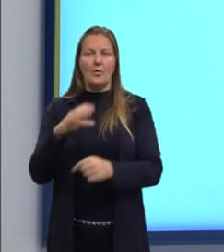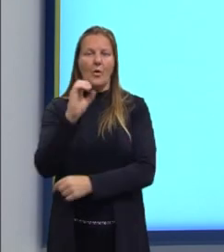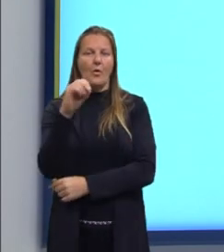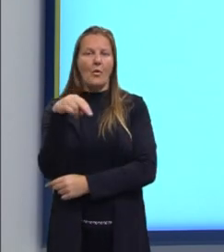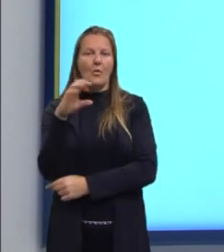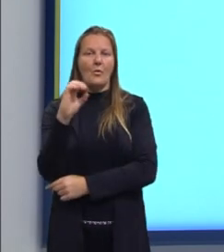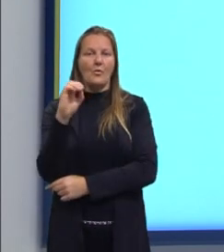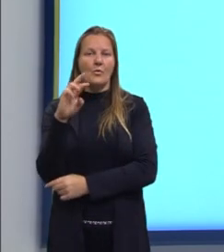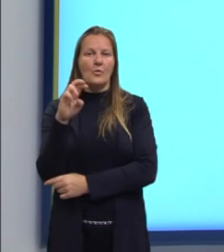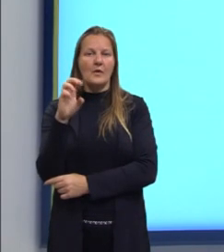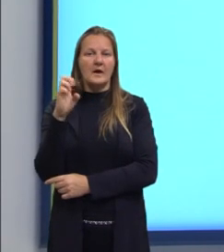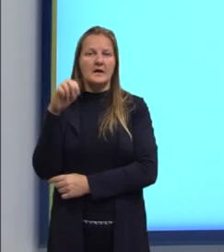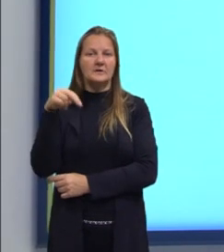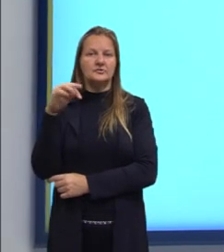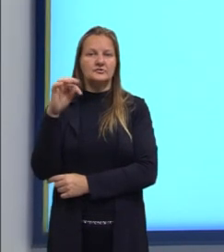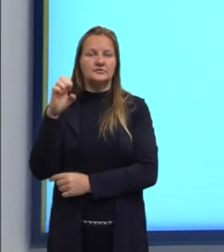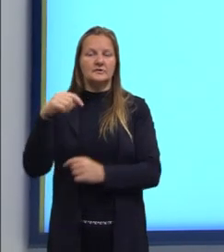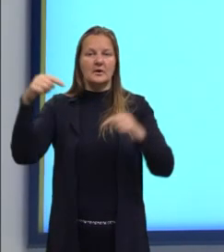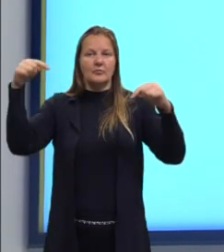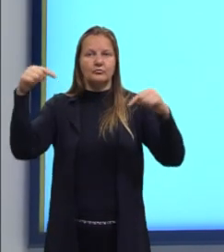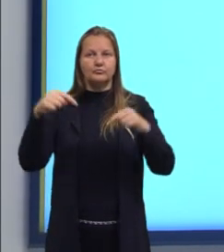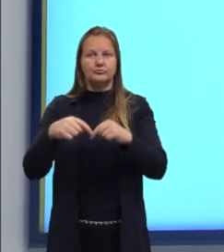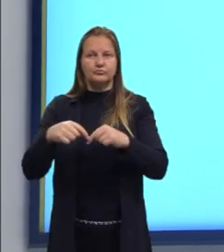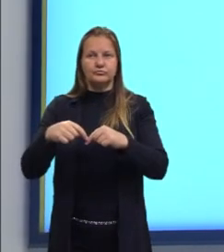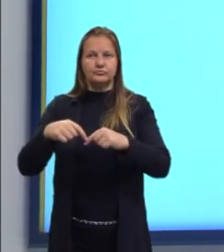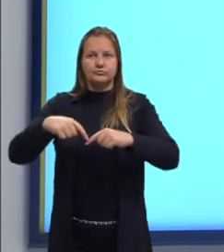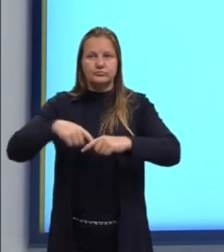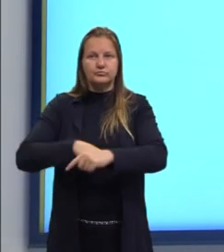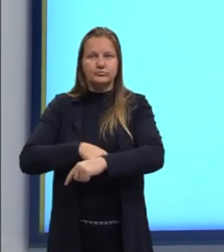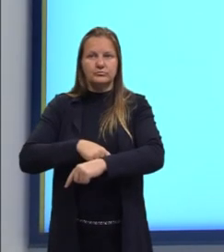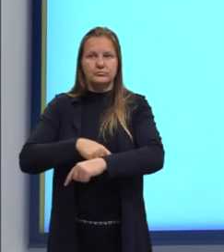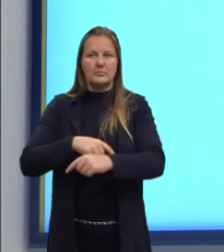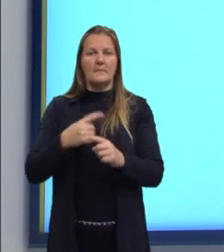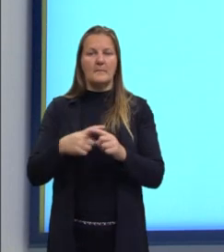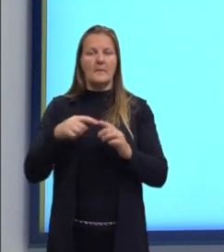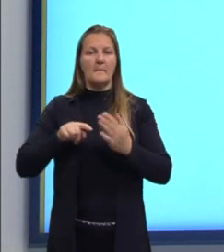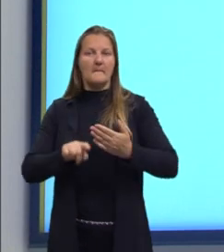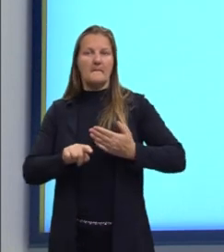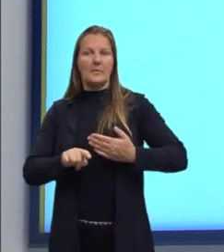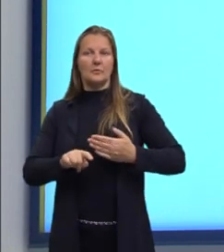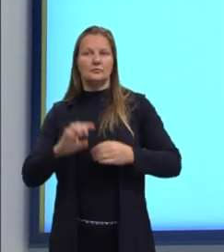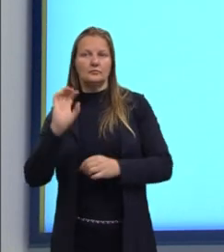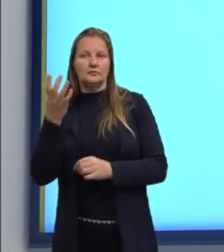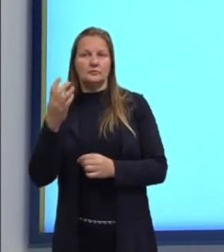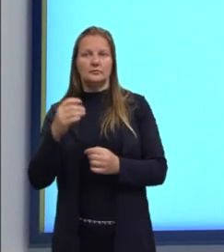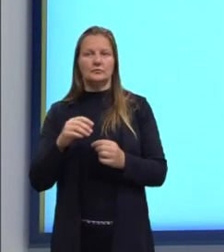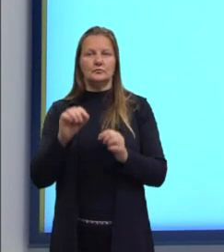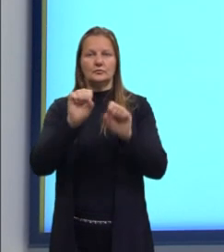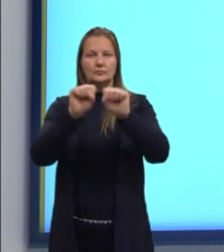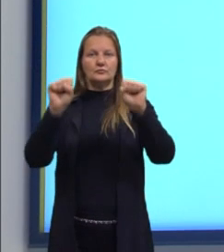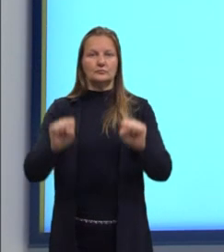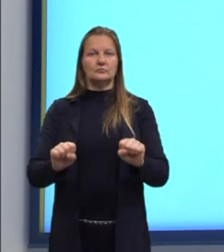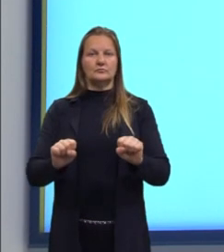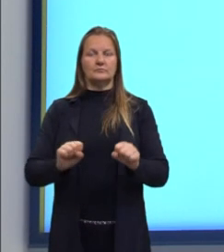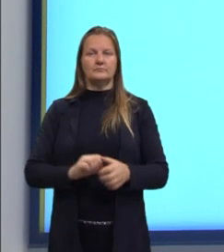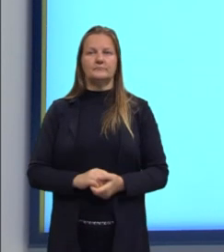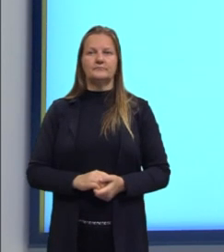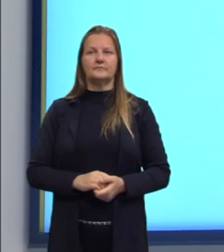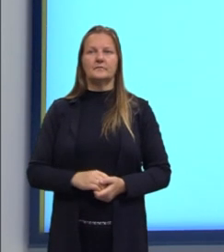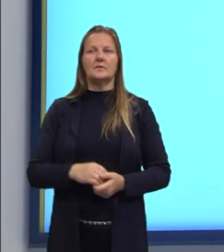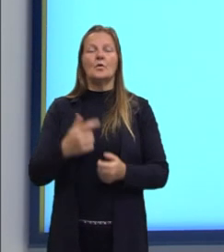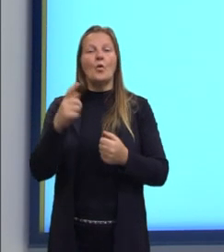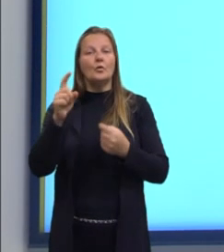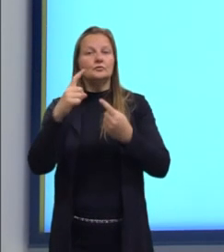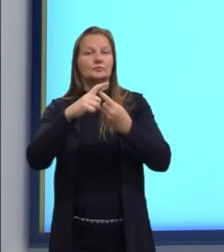porque são retas que se cruzam em um ponto e esse ponto é solução do sistema o segundo